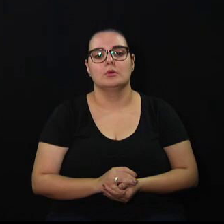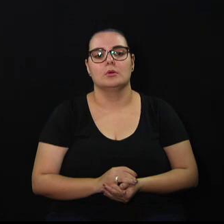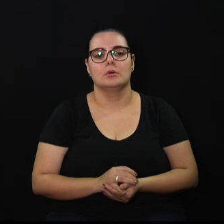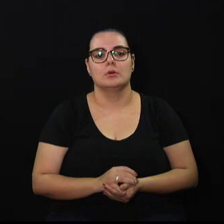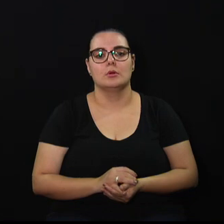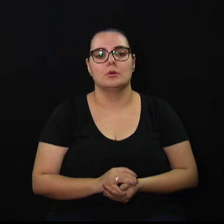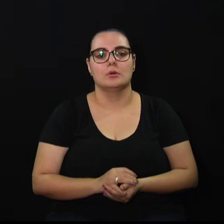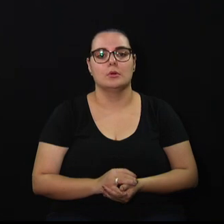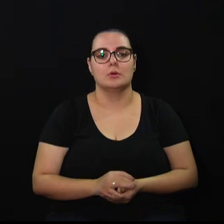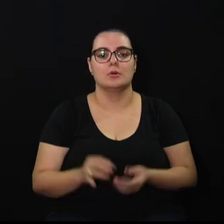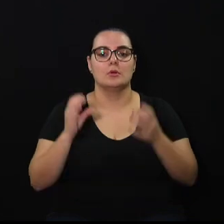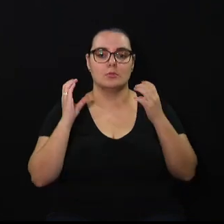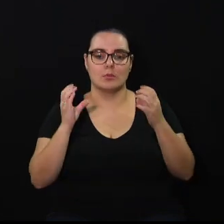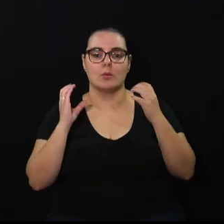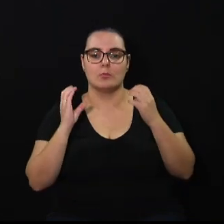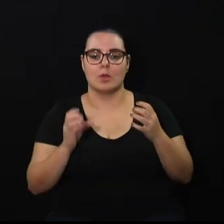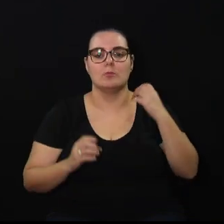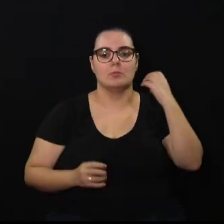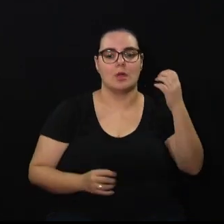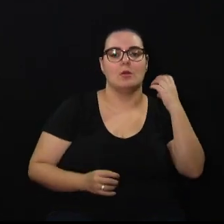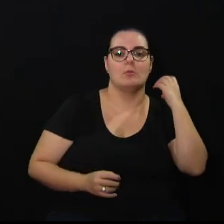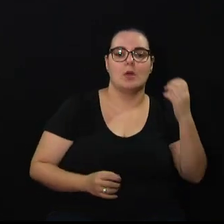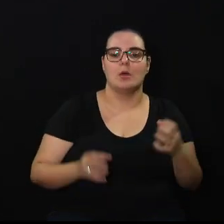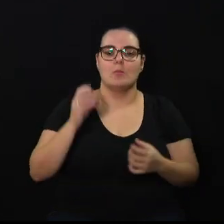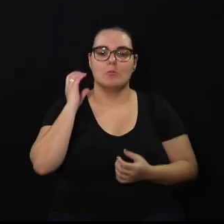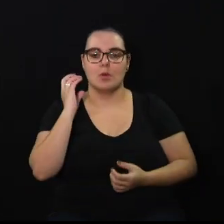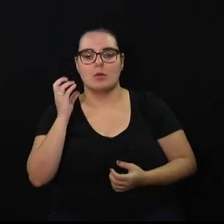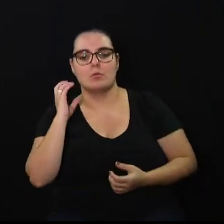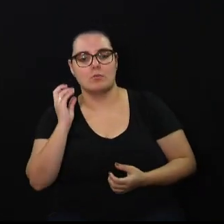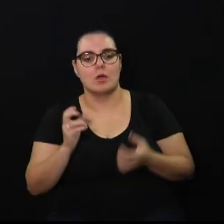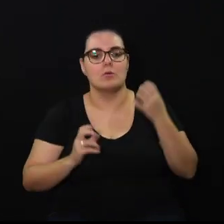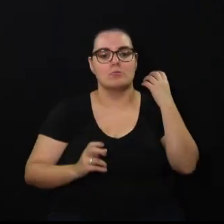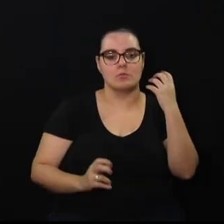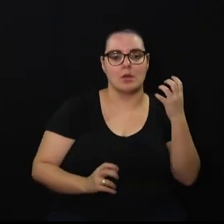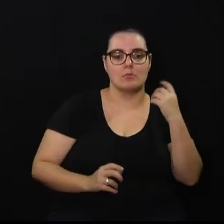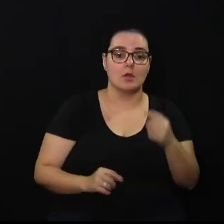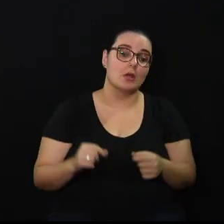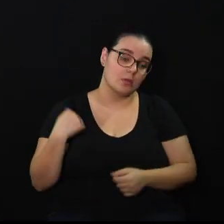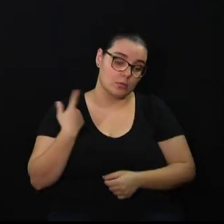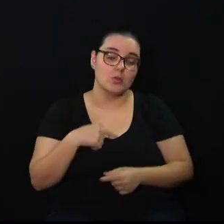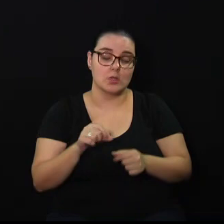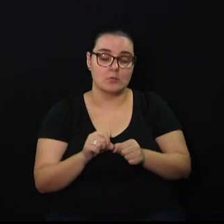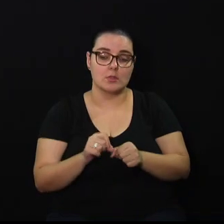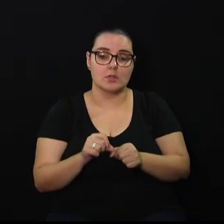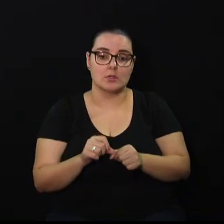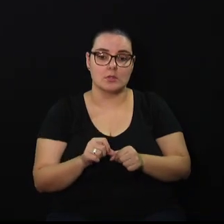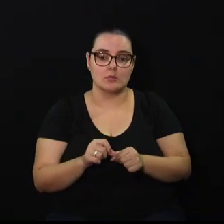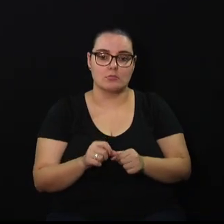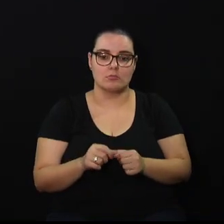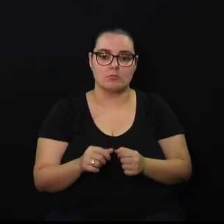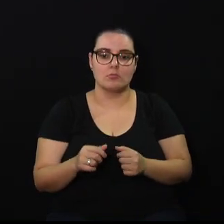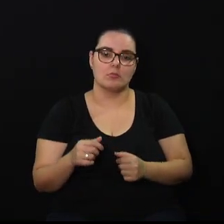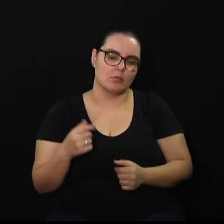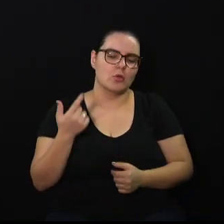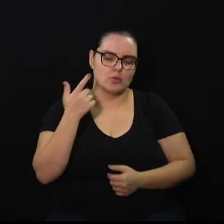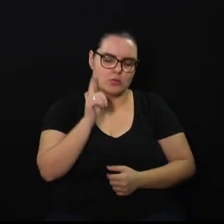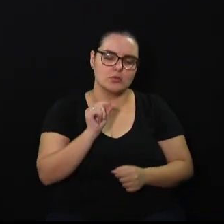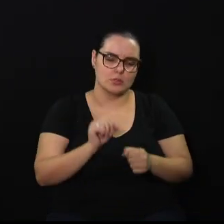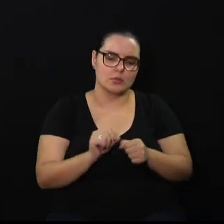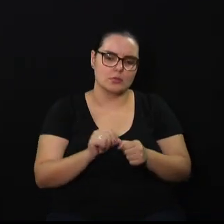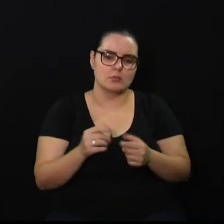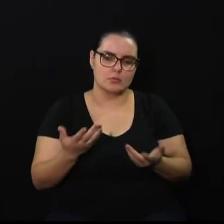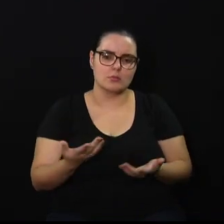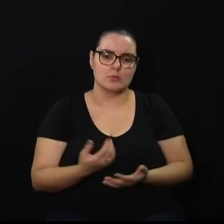sou carlos que daí a gente tá pra cá confeccionadas em coisas que muitas coisas dá pra gente confeccionar